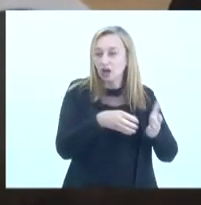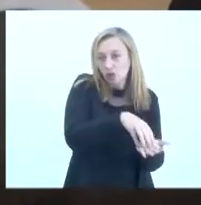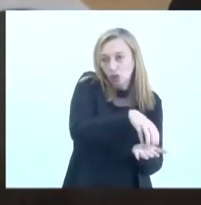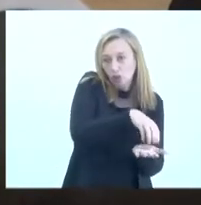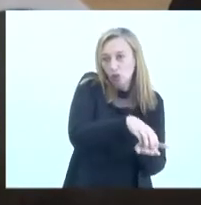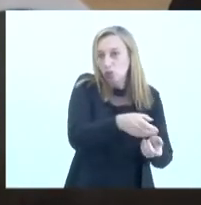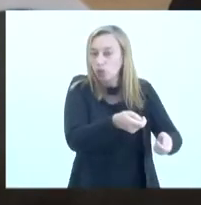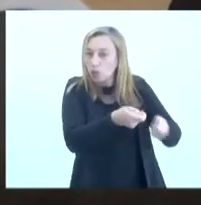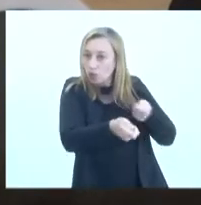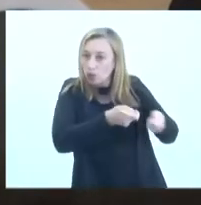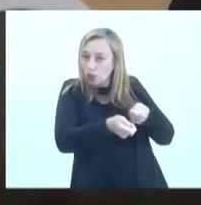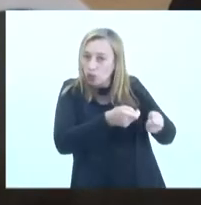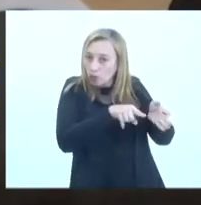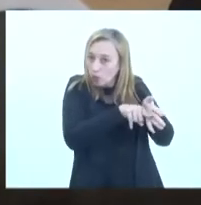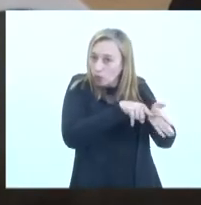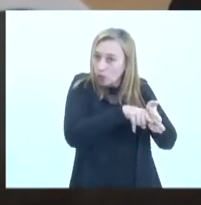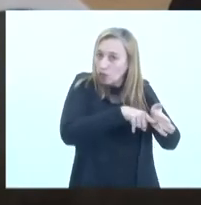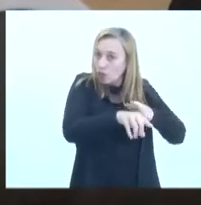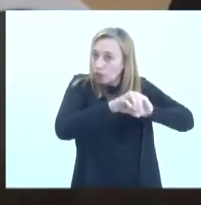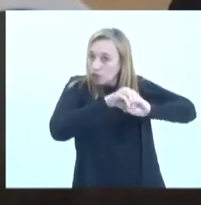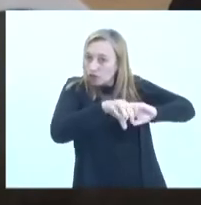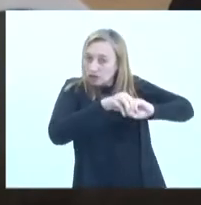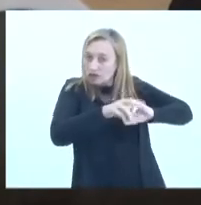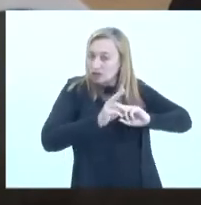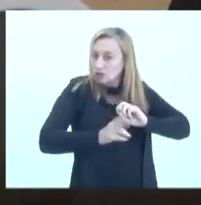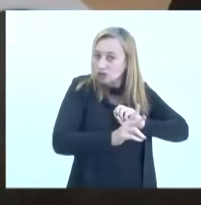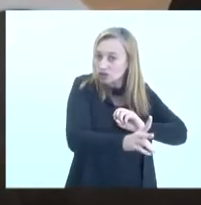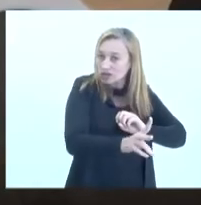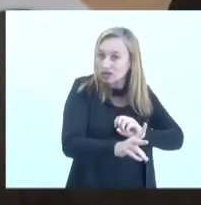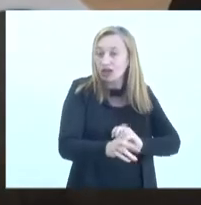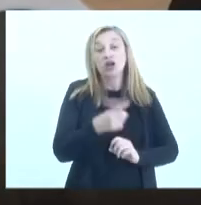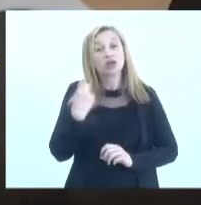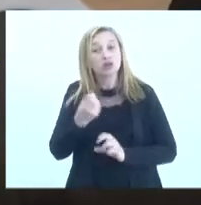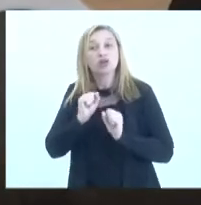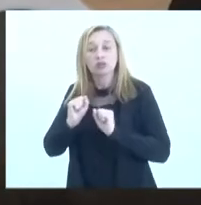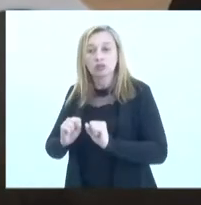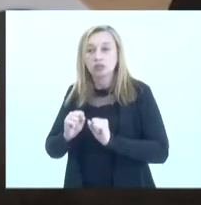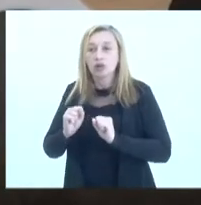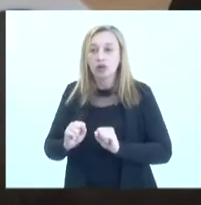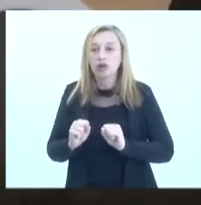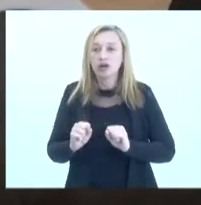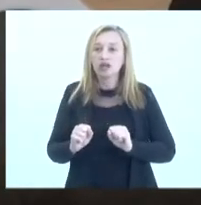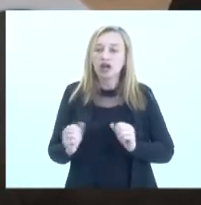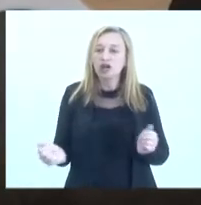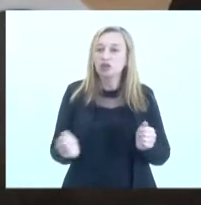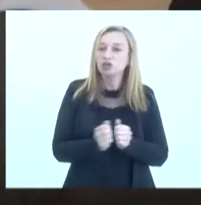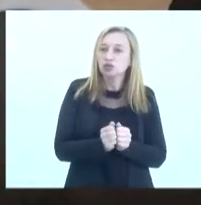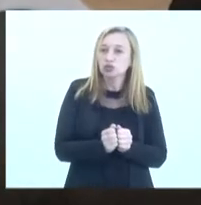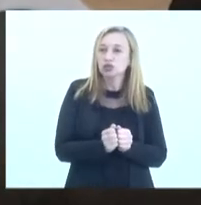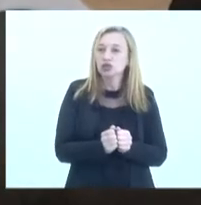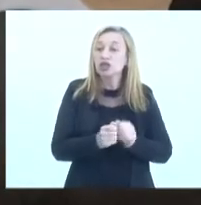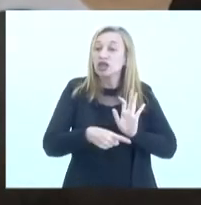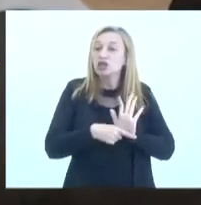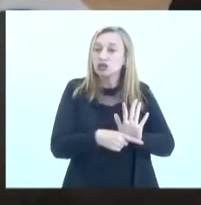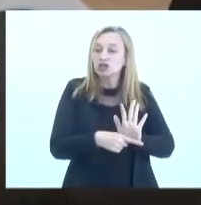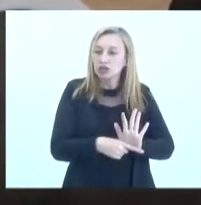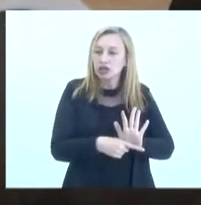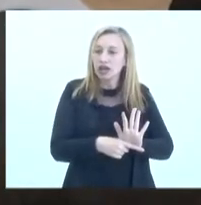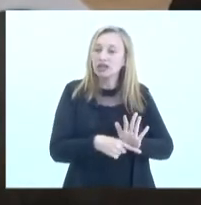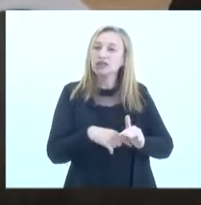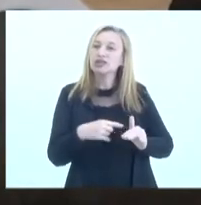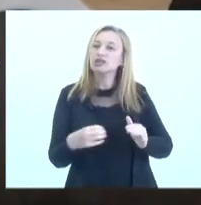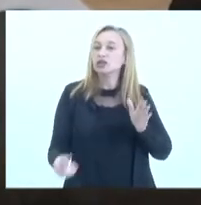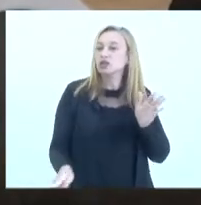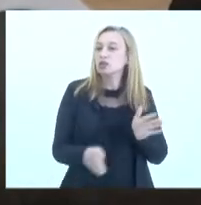de fiscalização, de educação continuada, a gente pode participar, né, e contribuir muito nesse